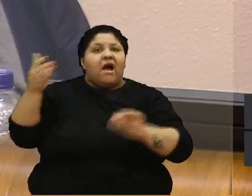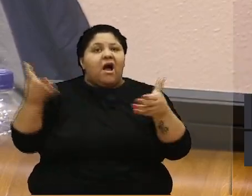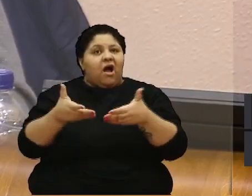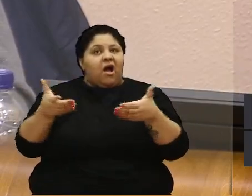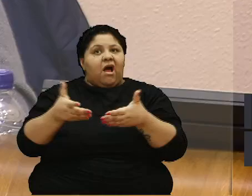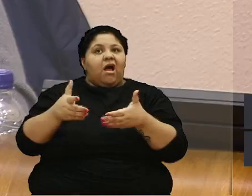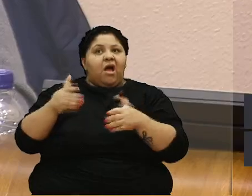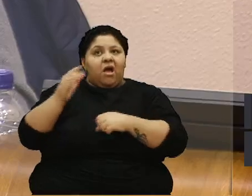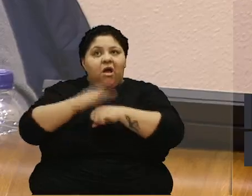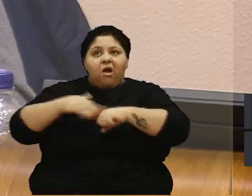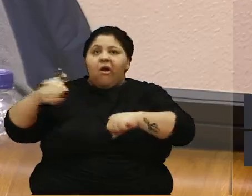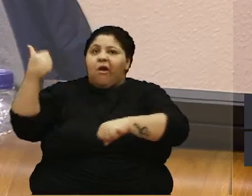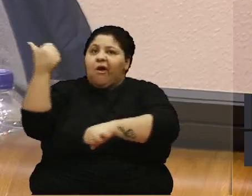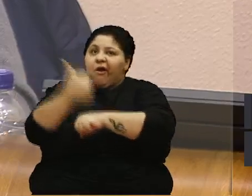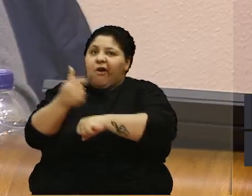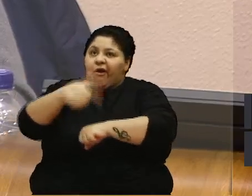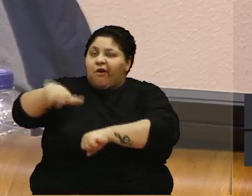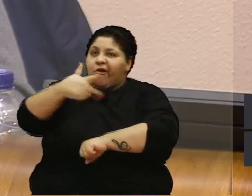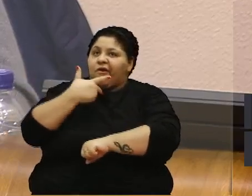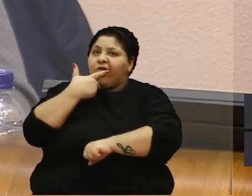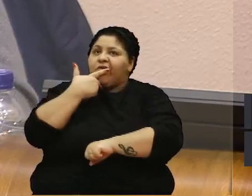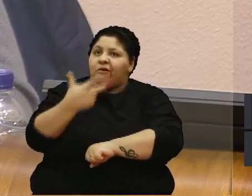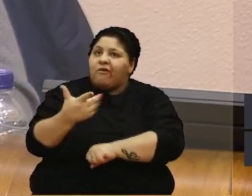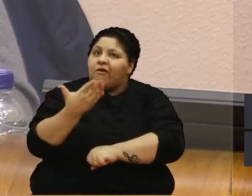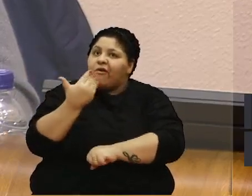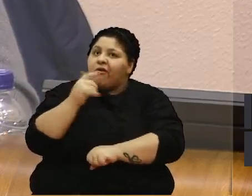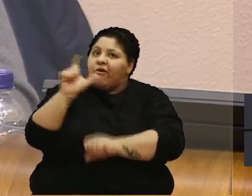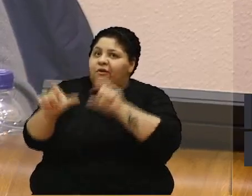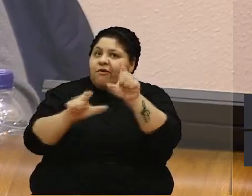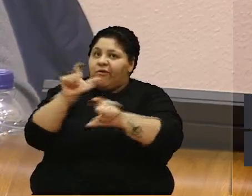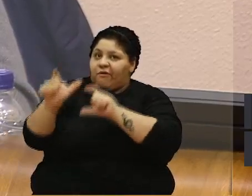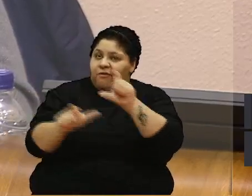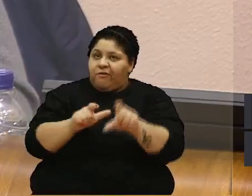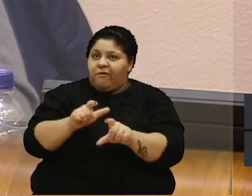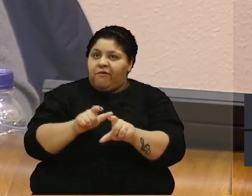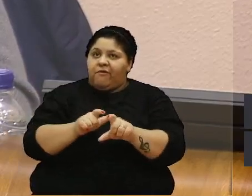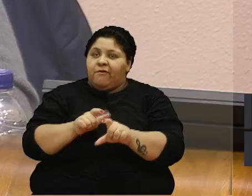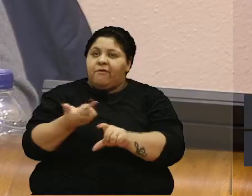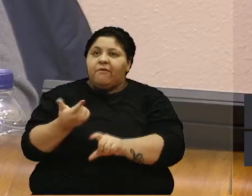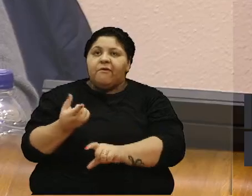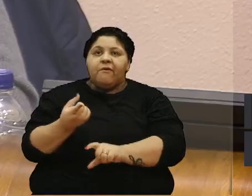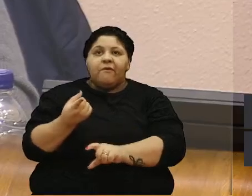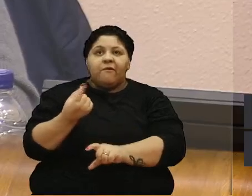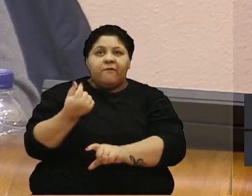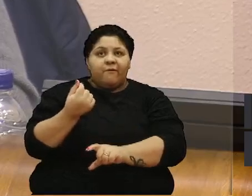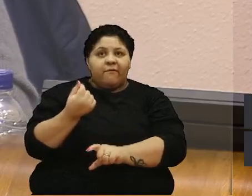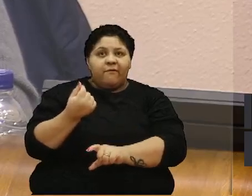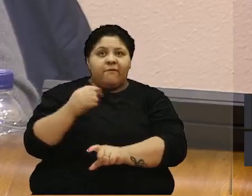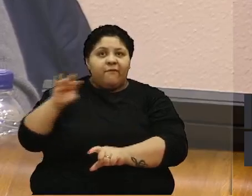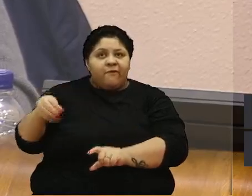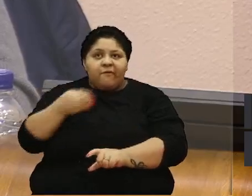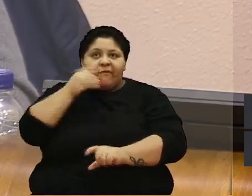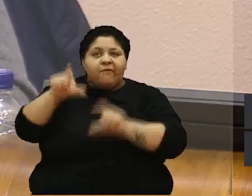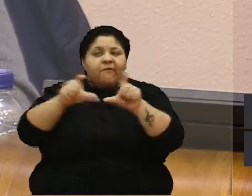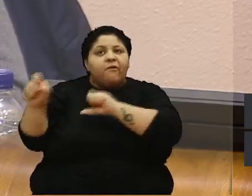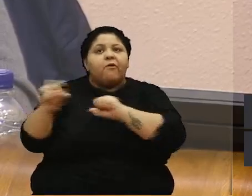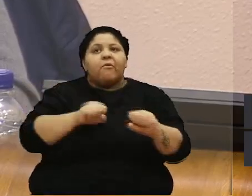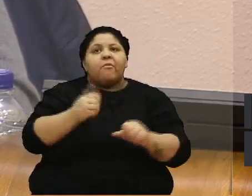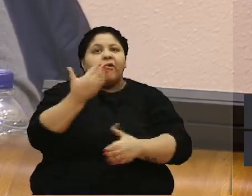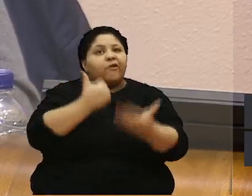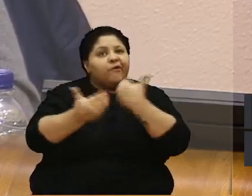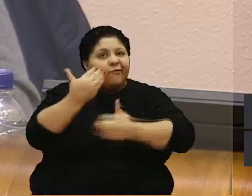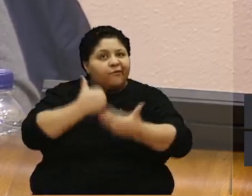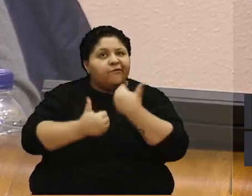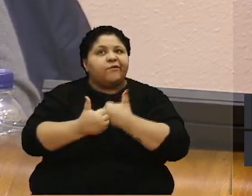o golpe é rasteiro e baixo quando vai se falar sobre a questão de alimentação das pessoas. O capital bem explorado oportuniza que as pessoas possam se